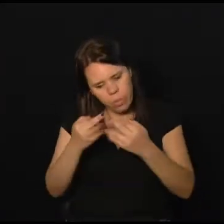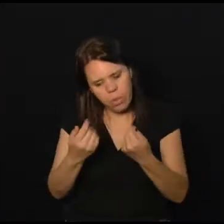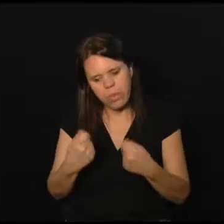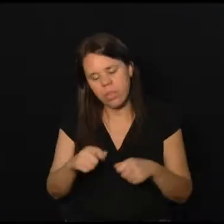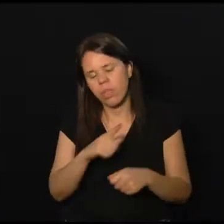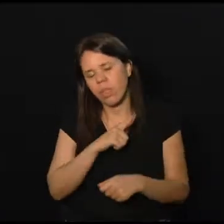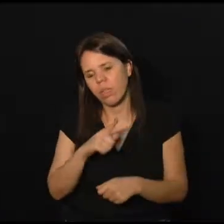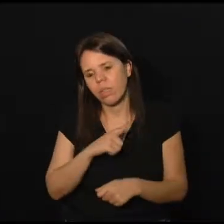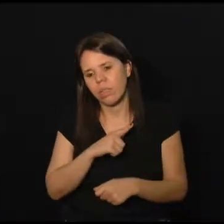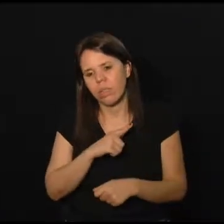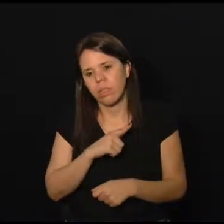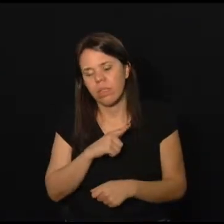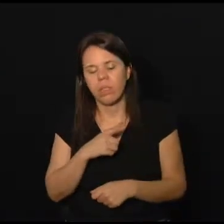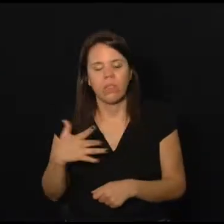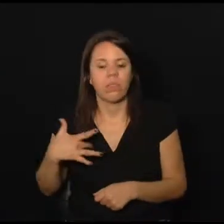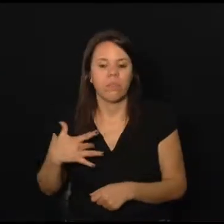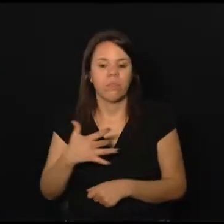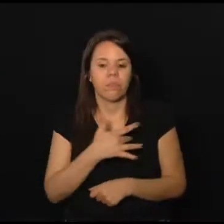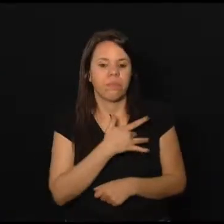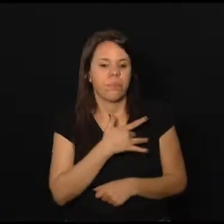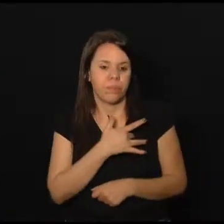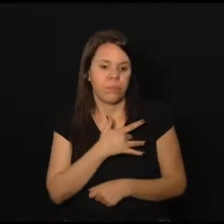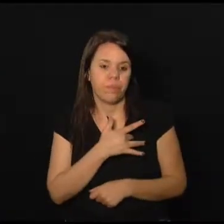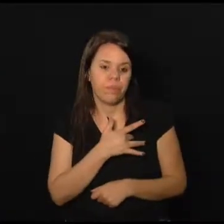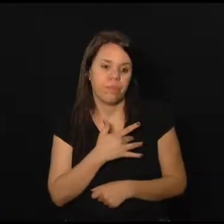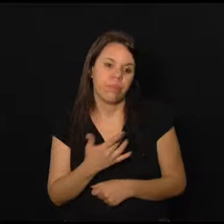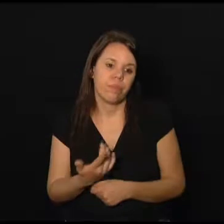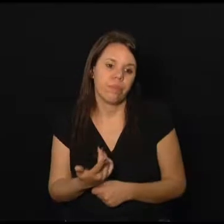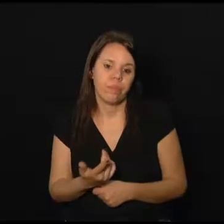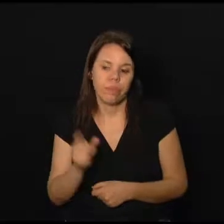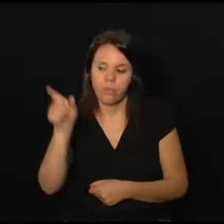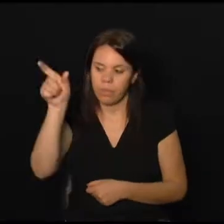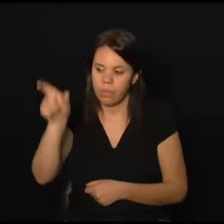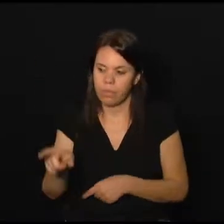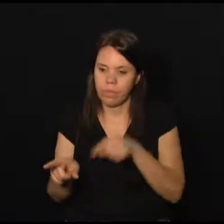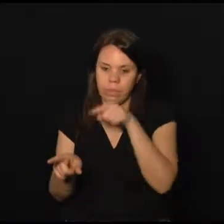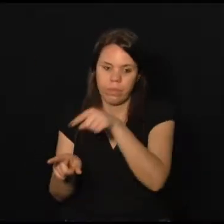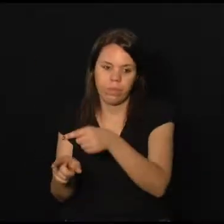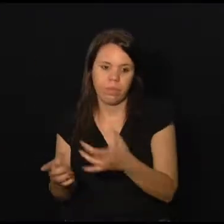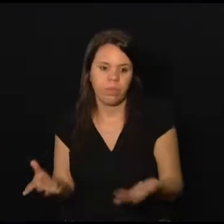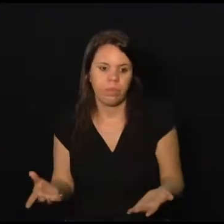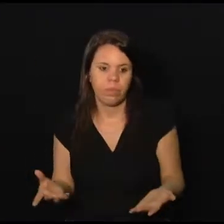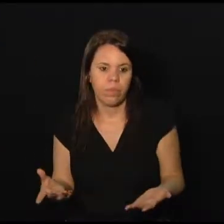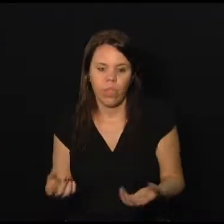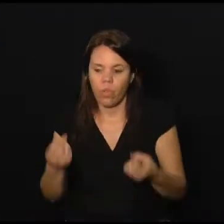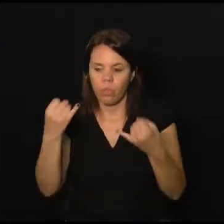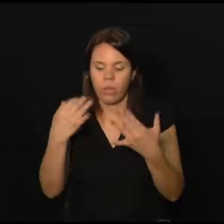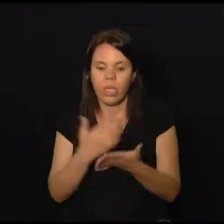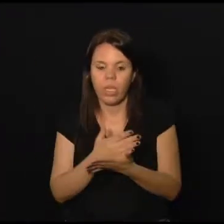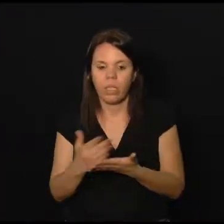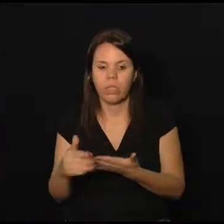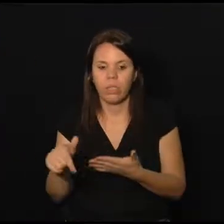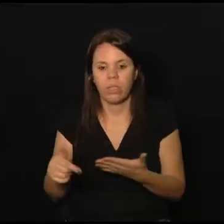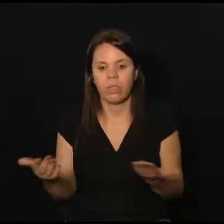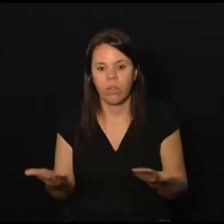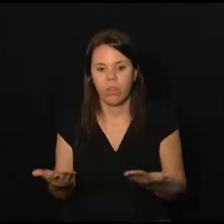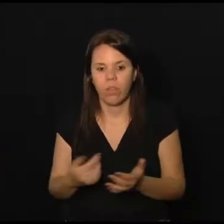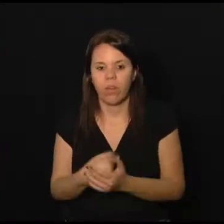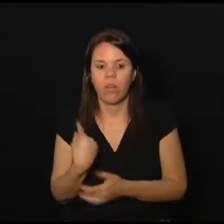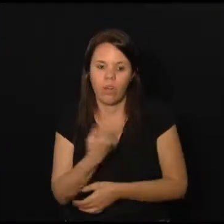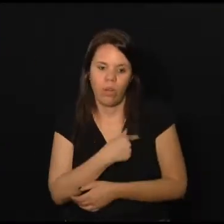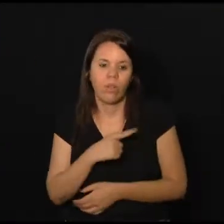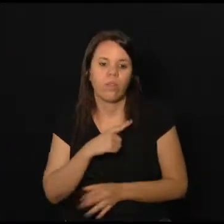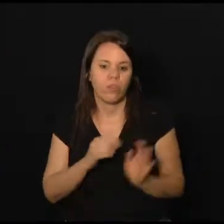ter uma saúde, né, como indivíduo. Porque, como eu falei no início, agora, nós temos a